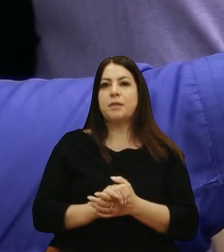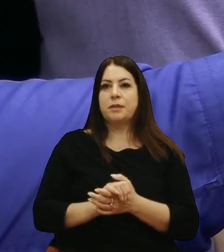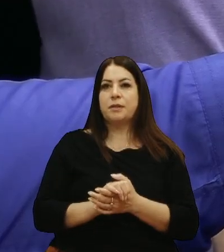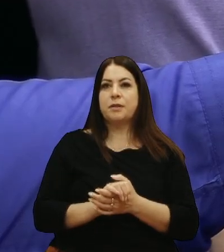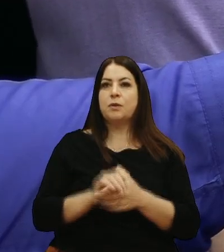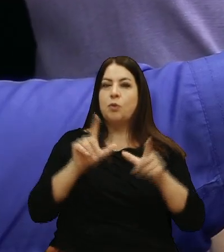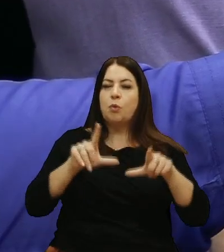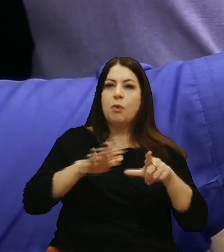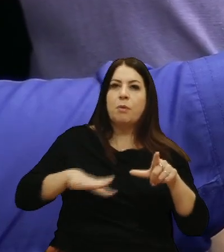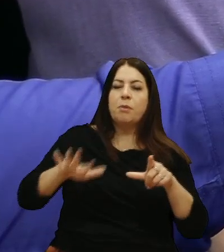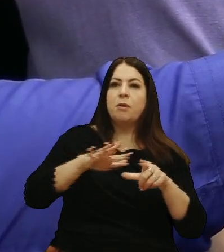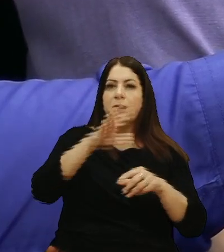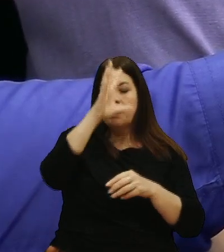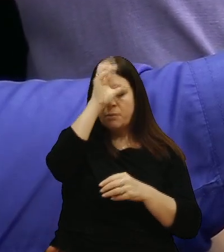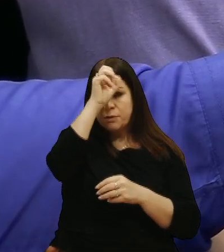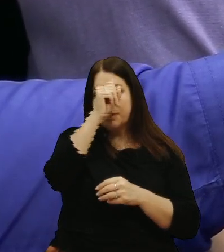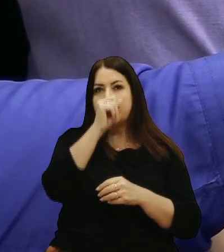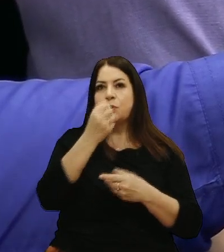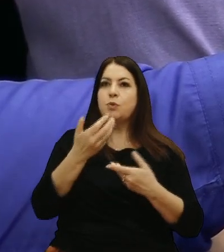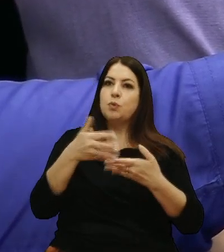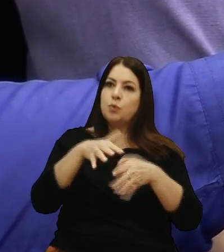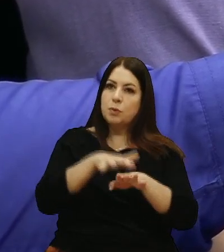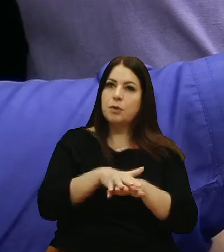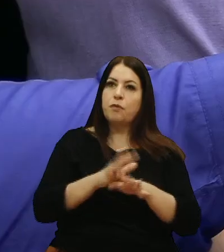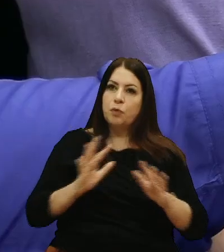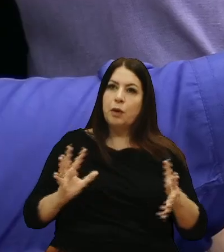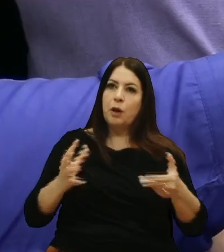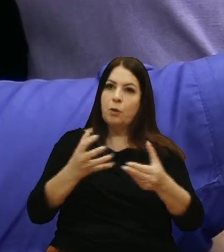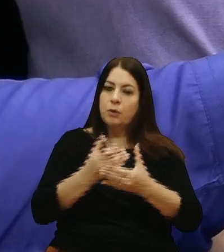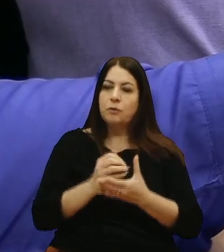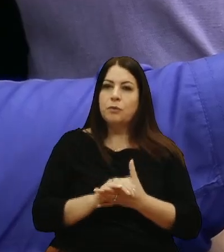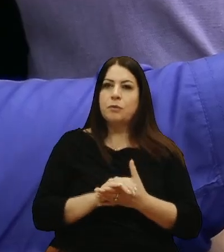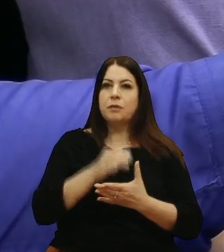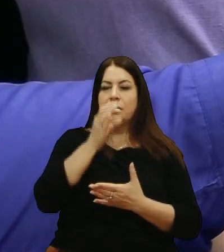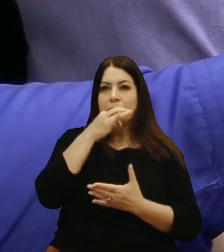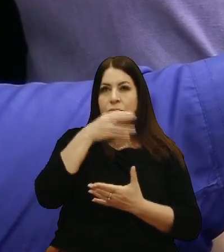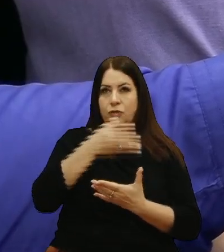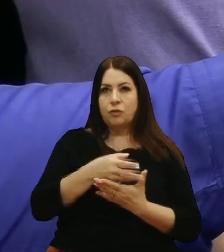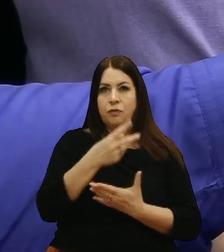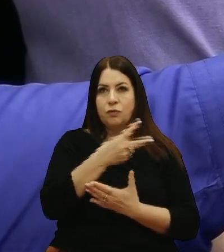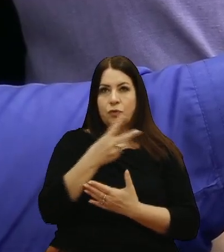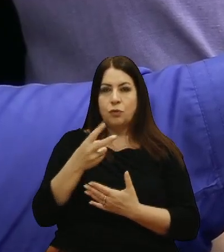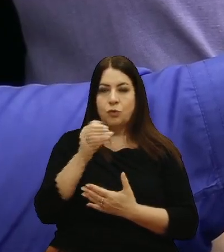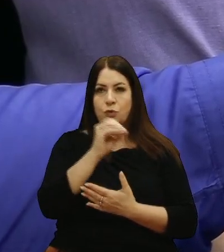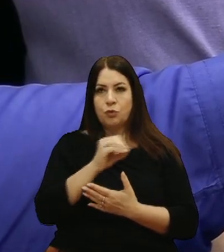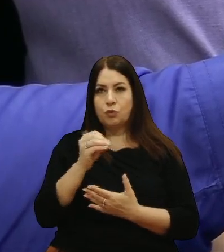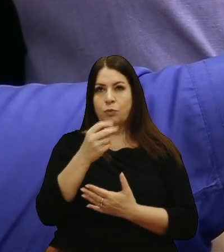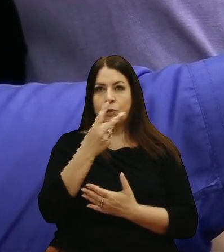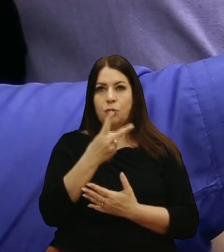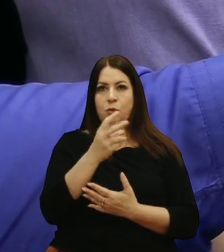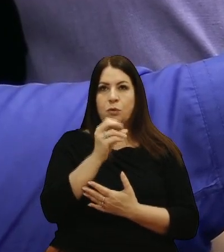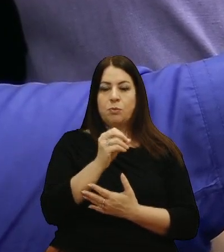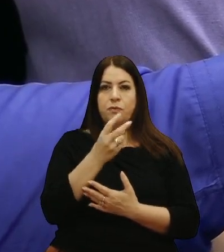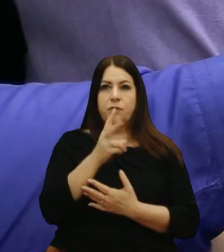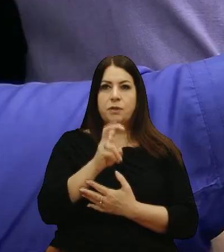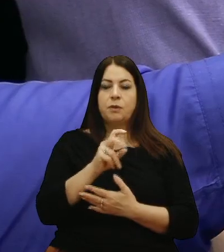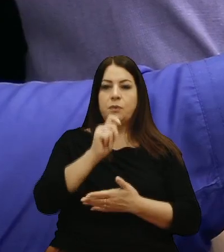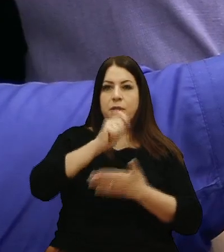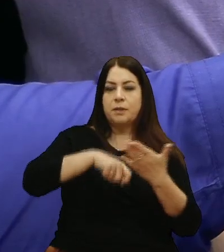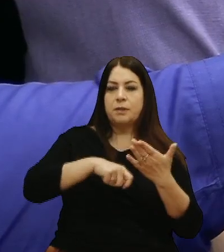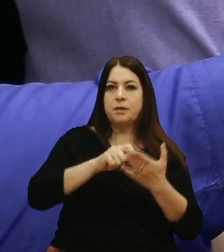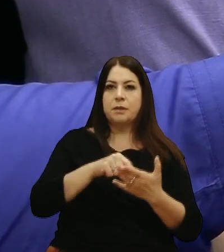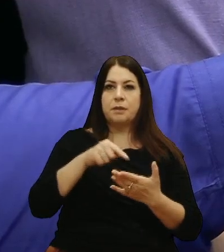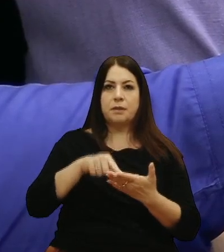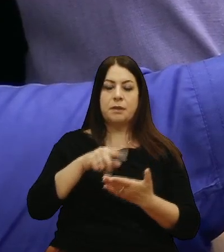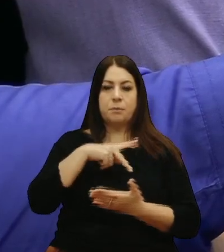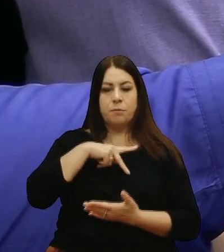um ambiente de aprendizado inclusivo e acolhedor. Caxias do Sul, 22 de outubro de 2025, assinam